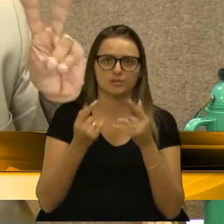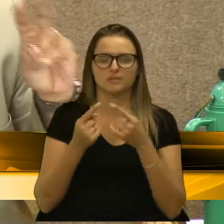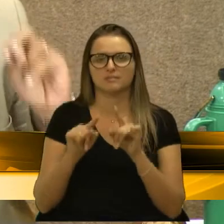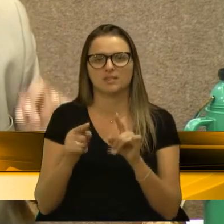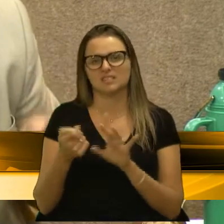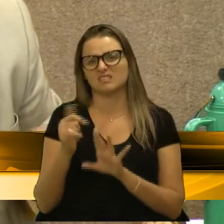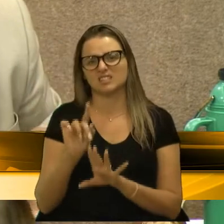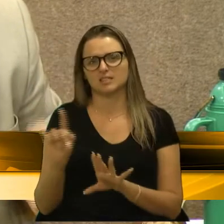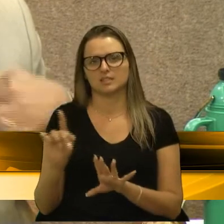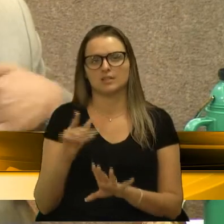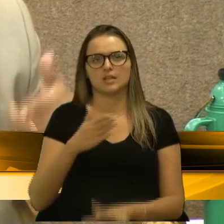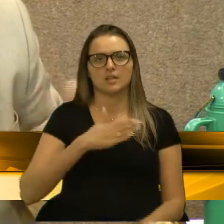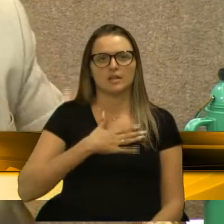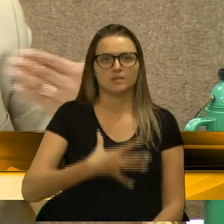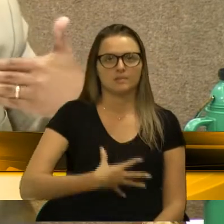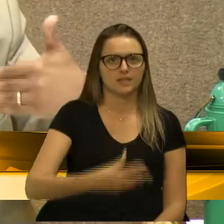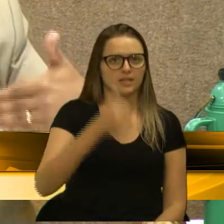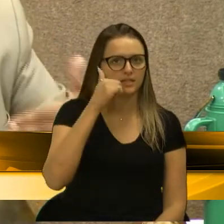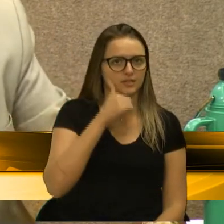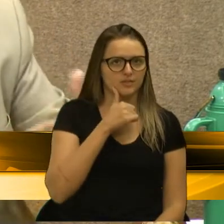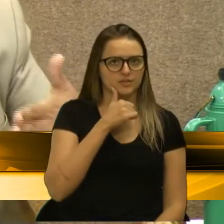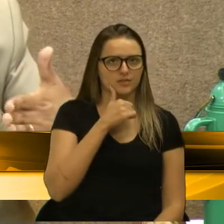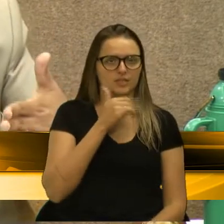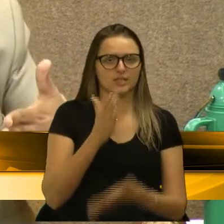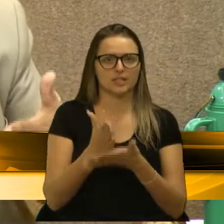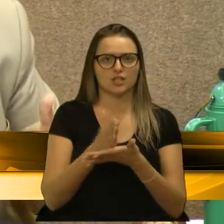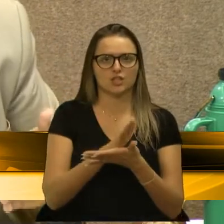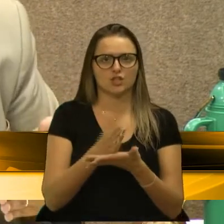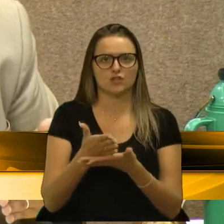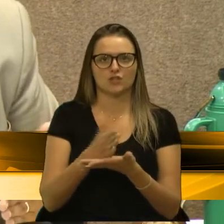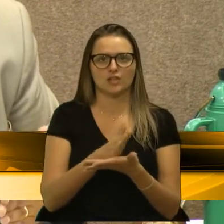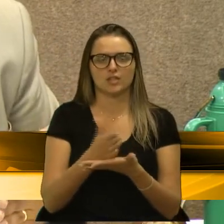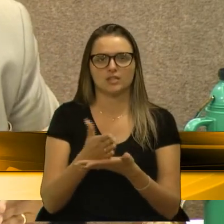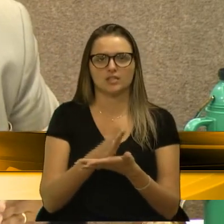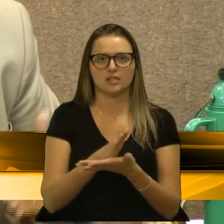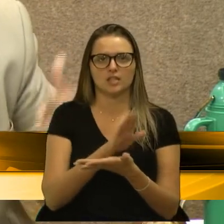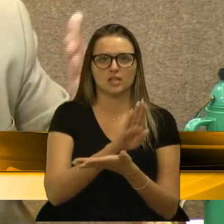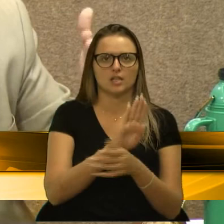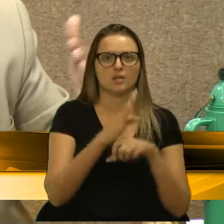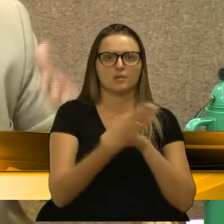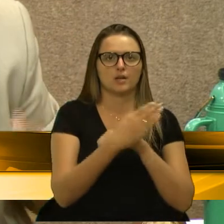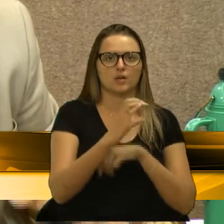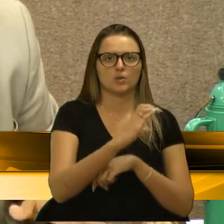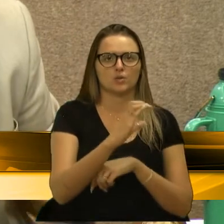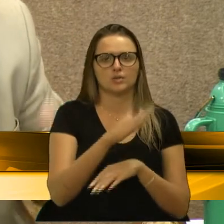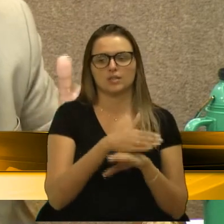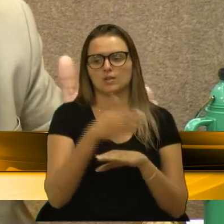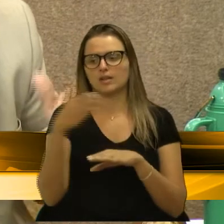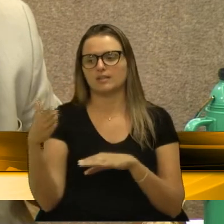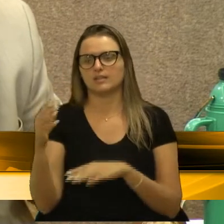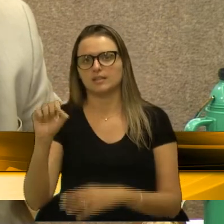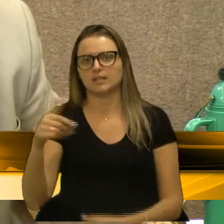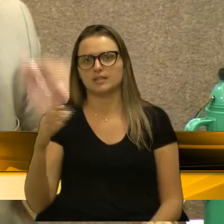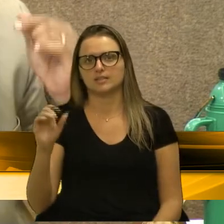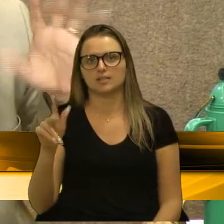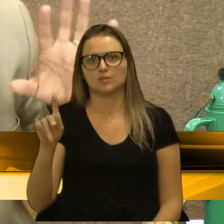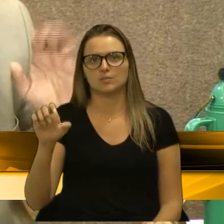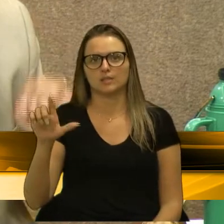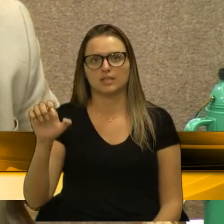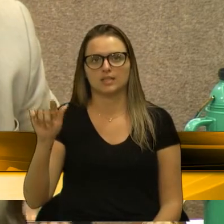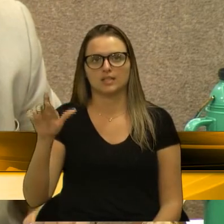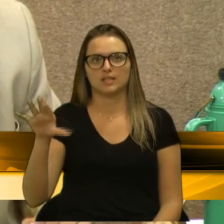as duas foram da minha casa, que é na divisa do bairro Cruzeiro, e foram até São Pelegrino, no aplicativo, as duas